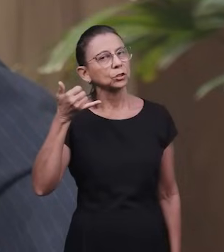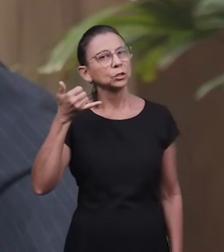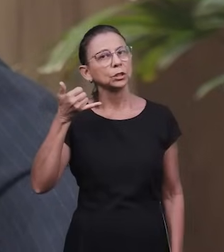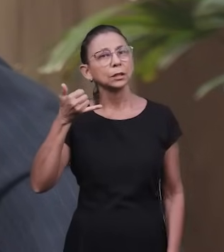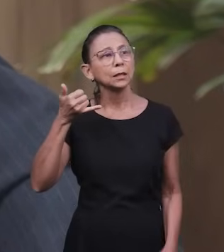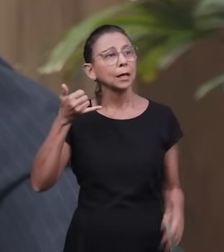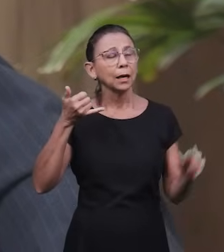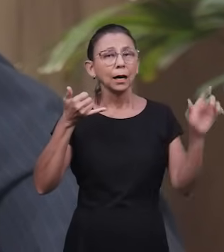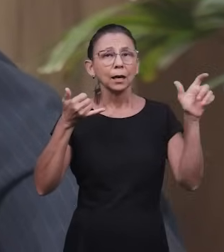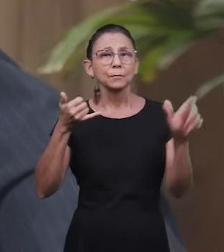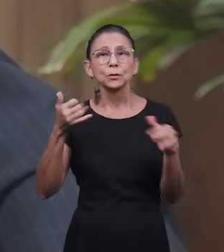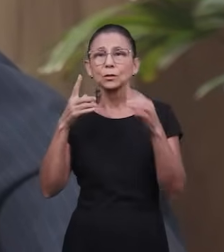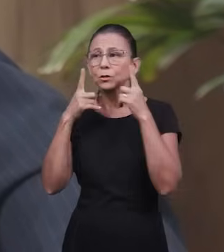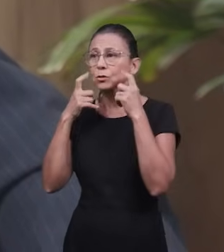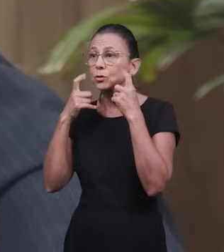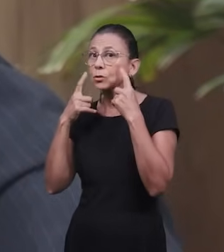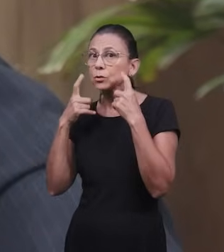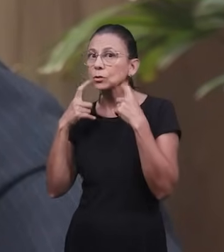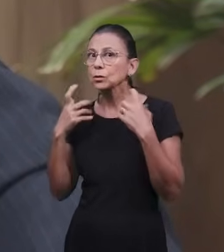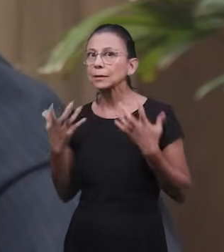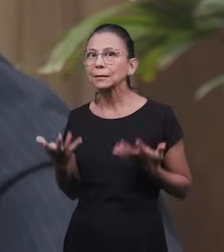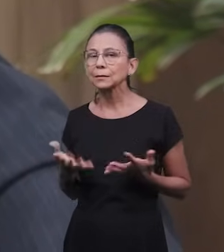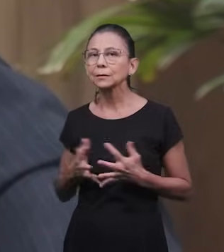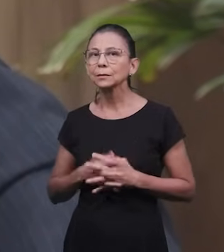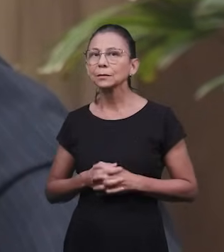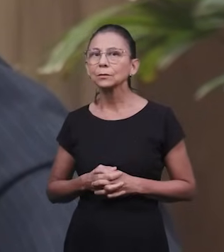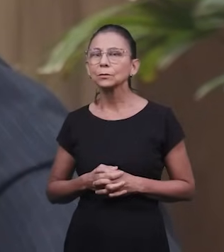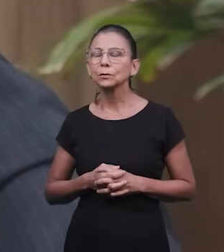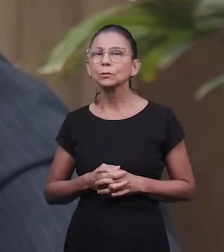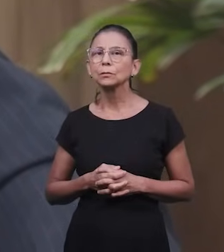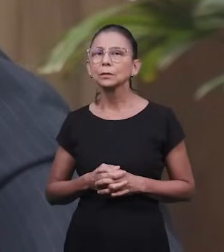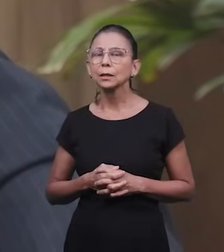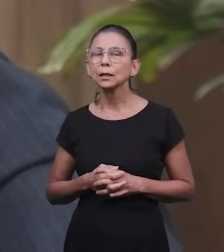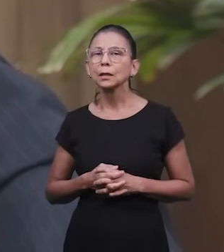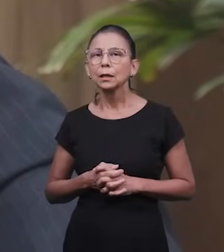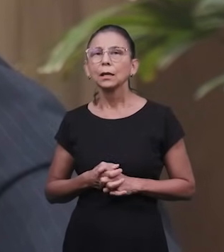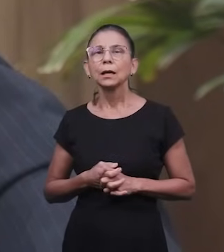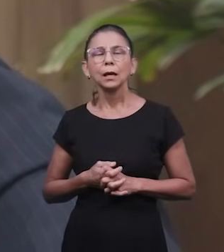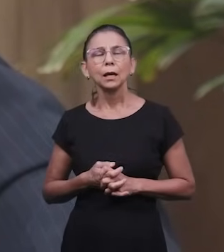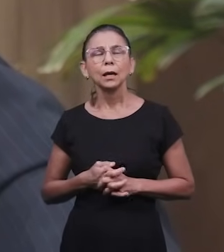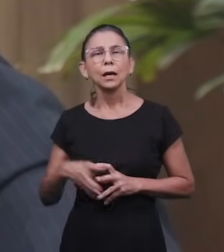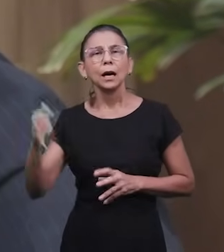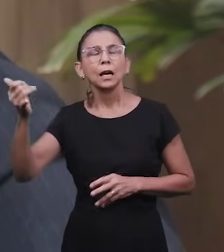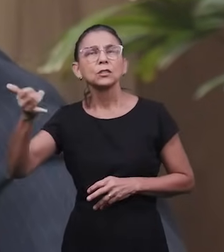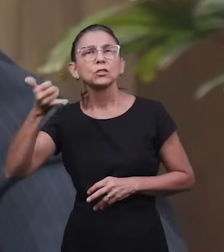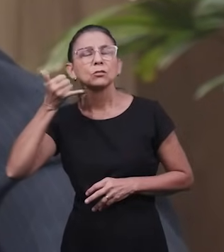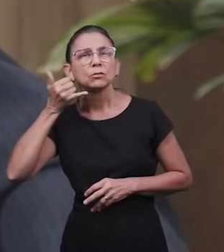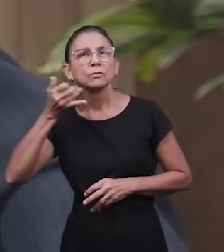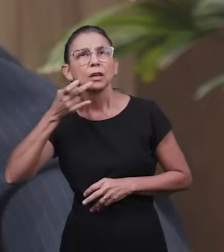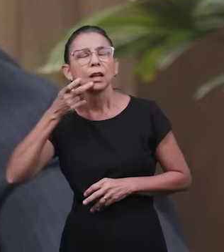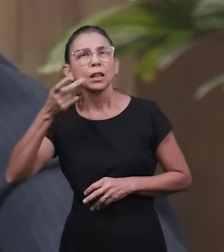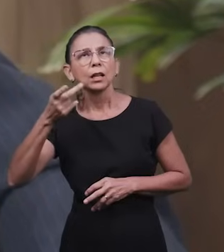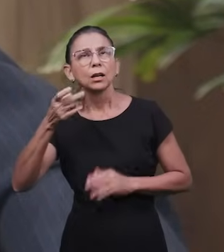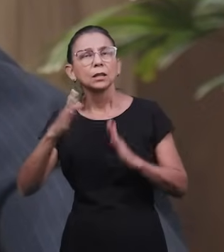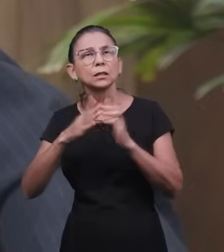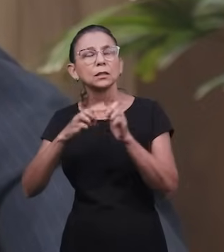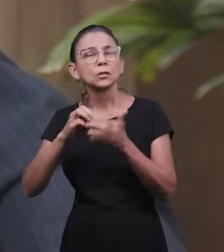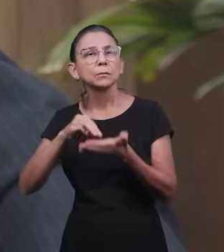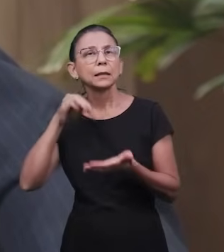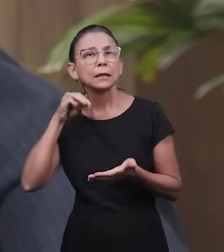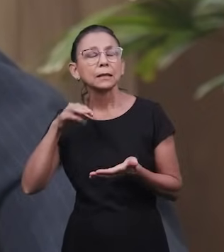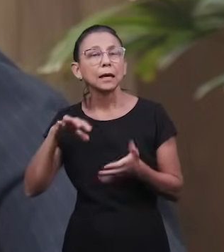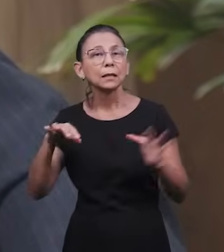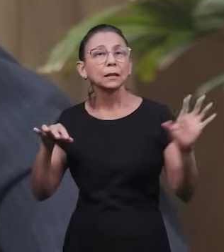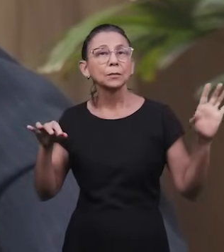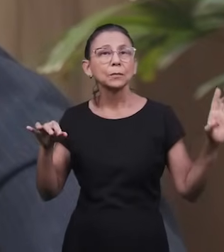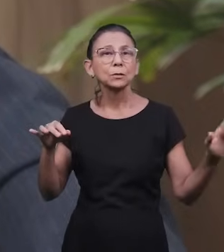continuo atendendo, as pessoas já ligam chorando. A gente atende, se identifica, a igreja que está... E a pessoa já